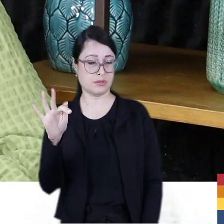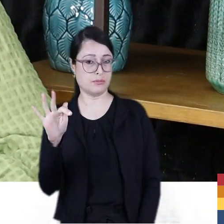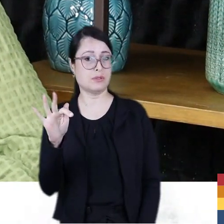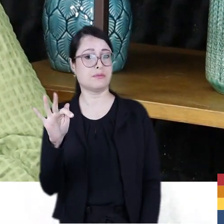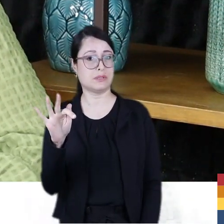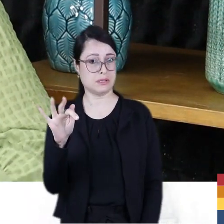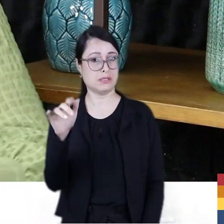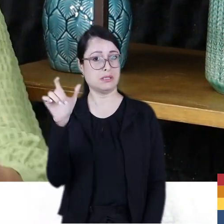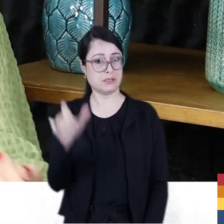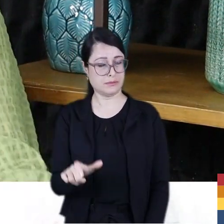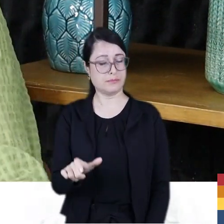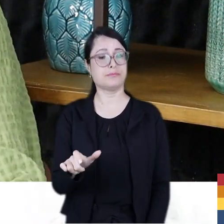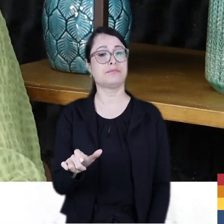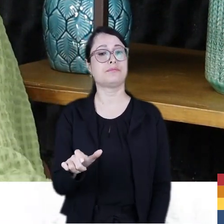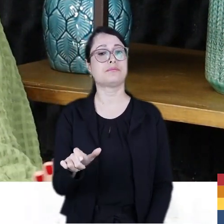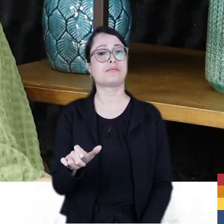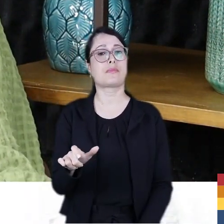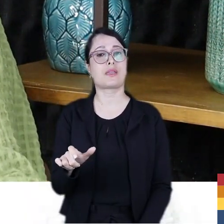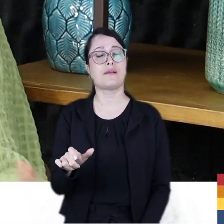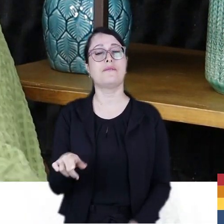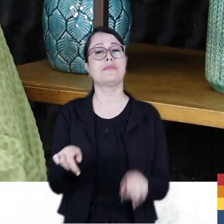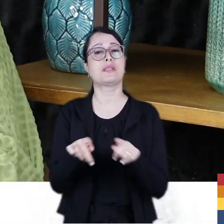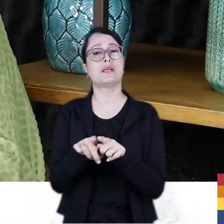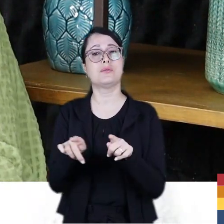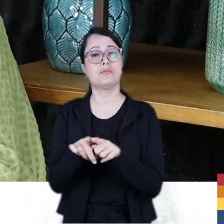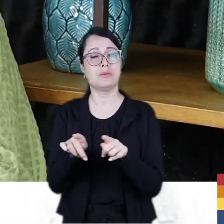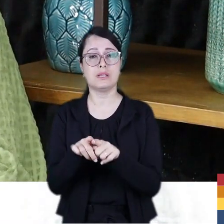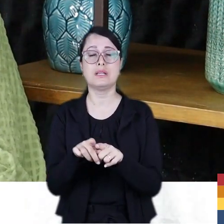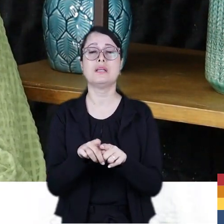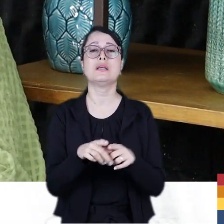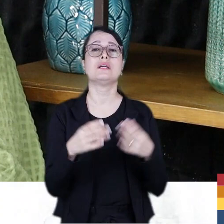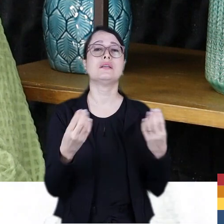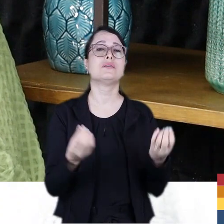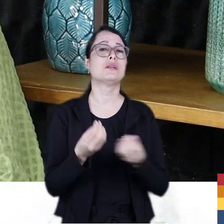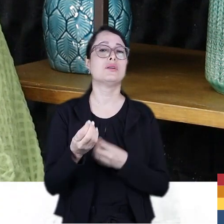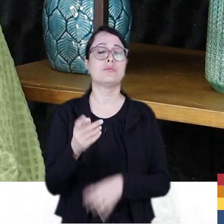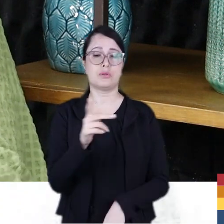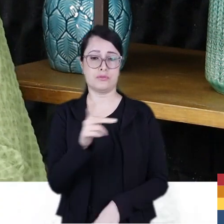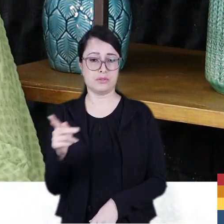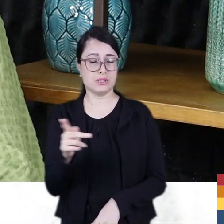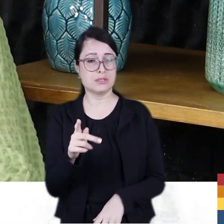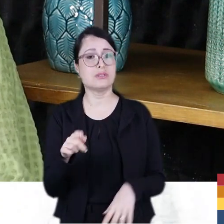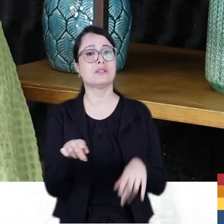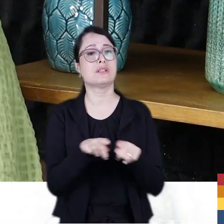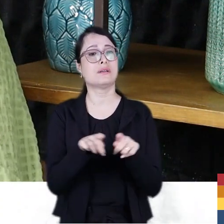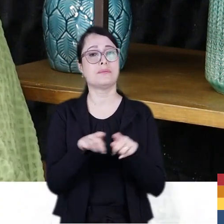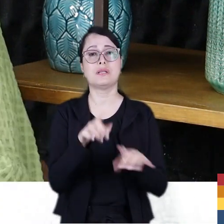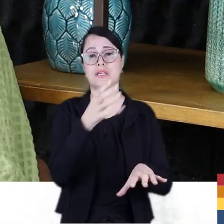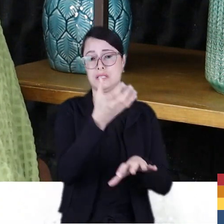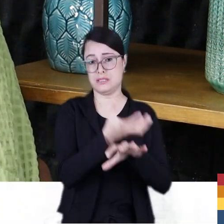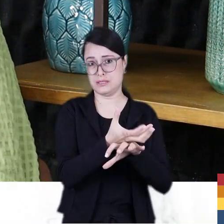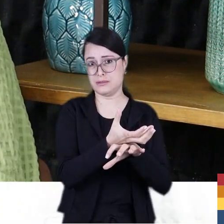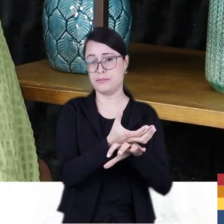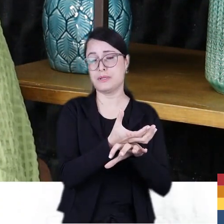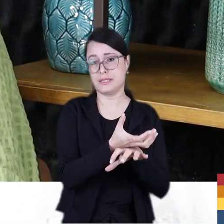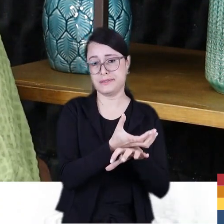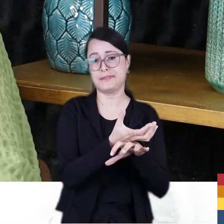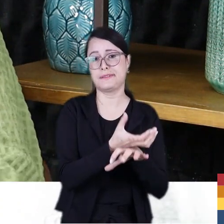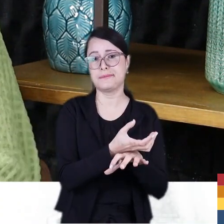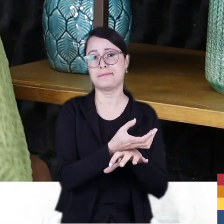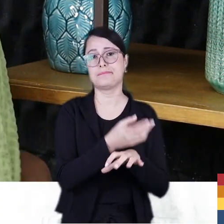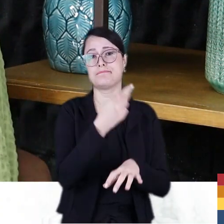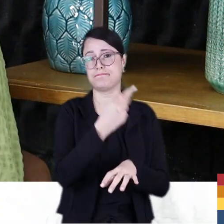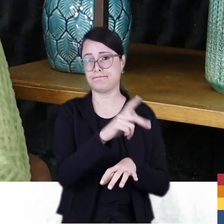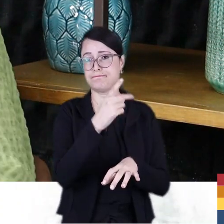orientações curriculares, ele vem justamente para trazer essa fluidez ao currículo, né, colocar esse currículo em ação, né,